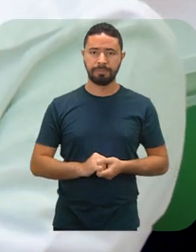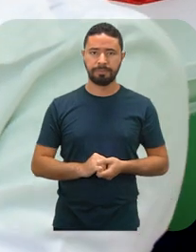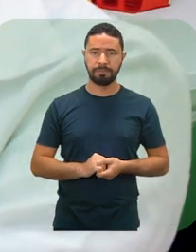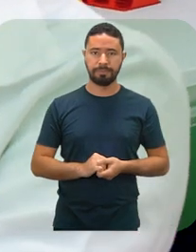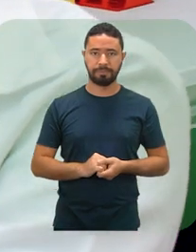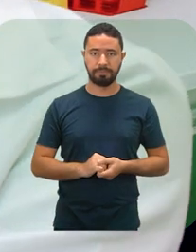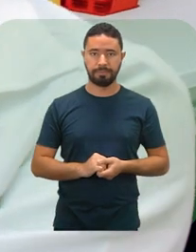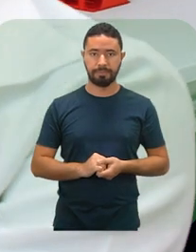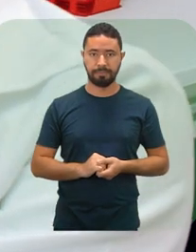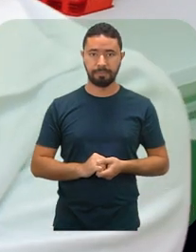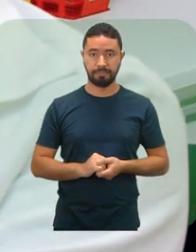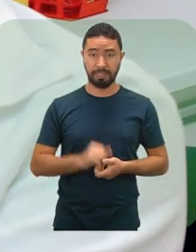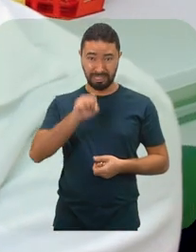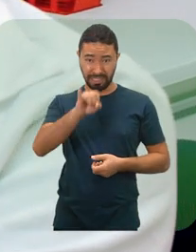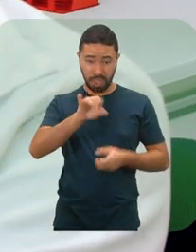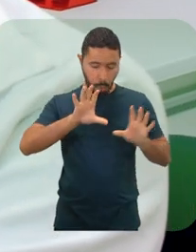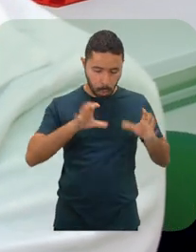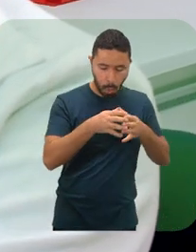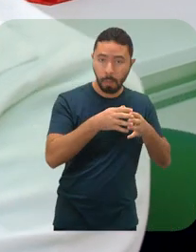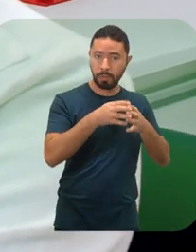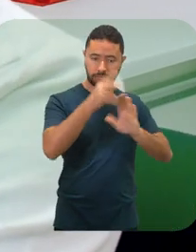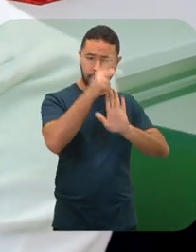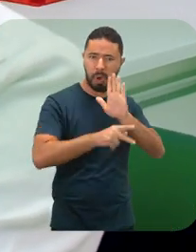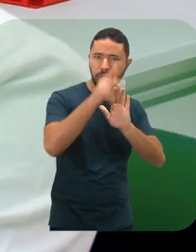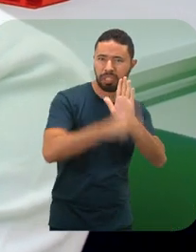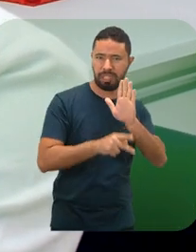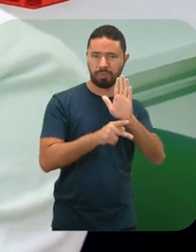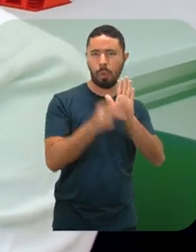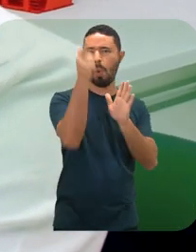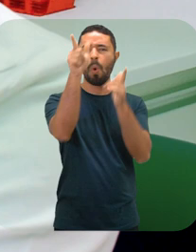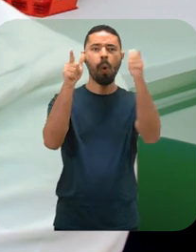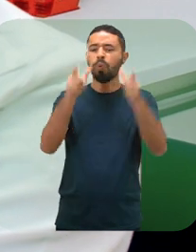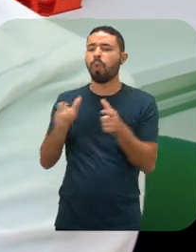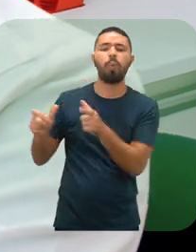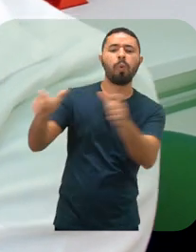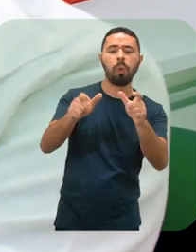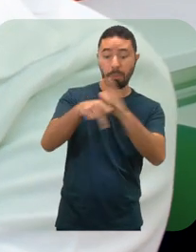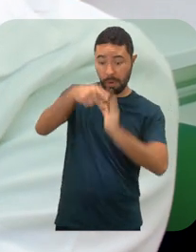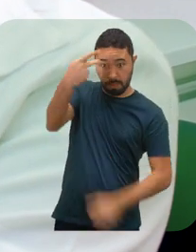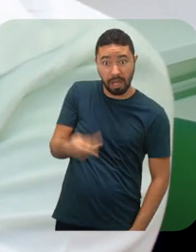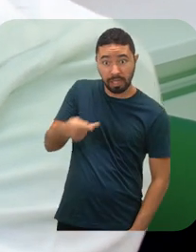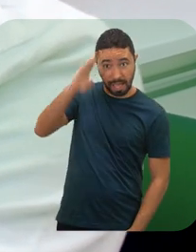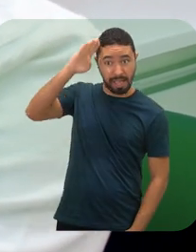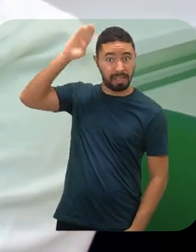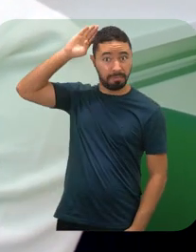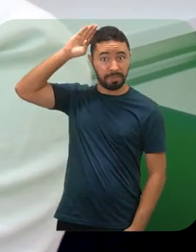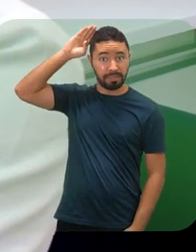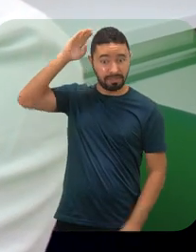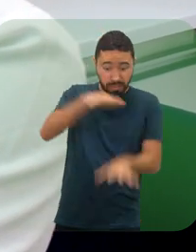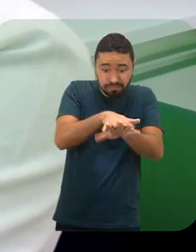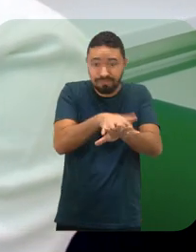constantemente. Quando nos excluem de grupos, projetos e outros espaços acadêmicos, isso